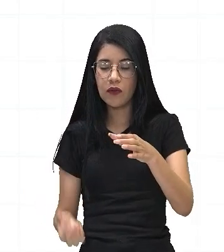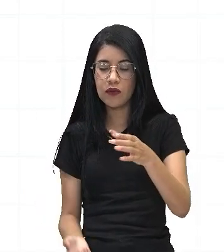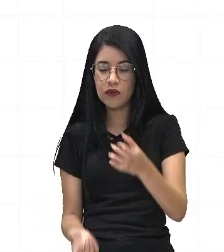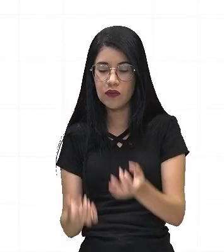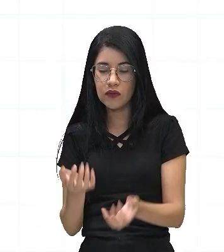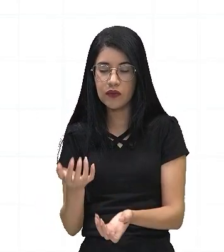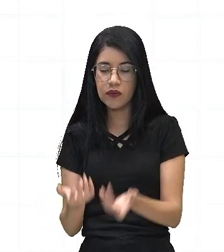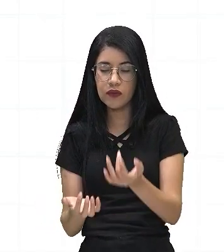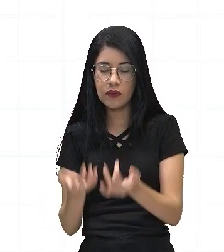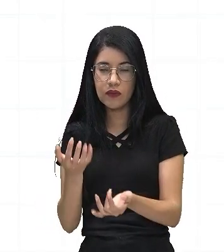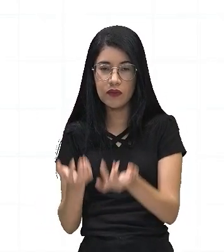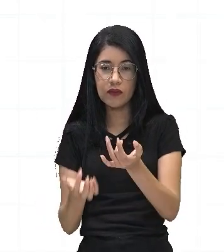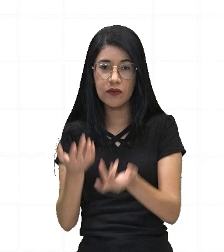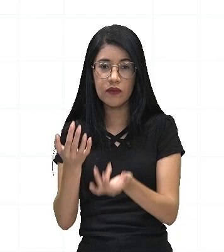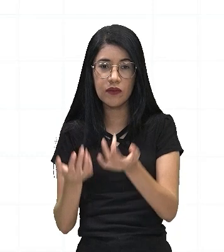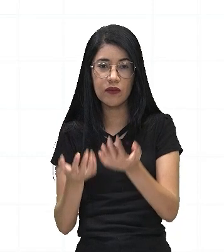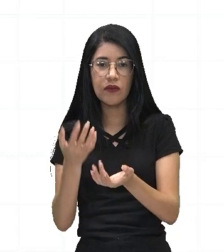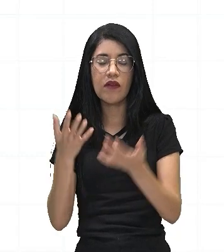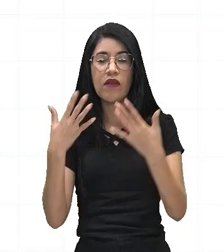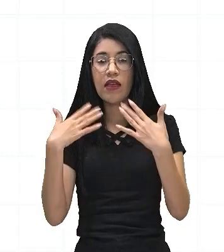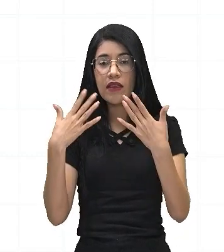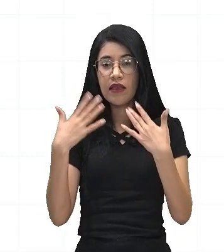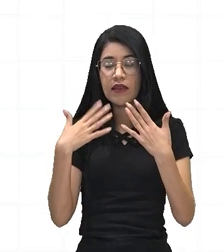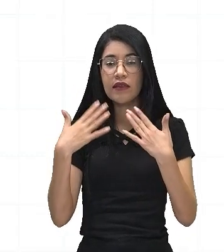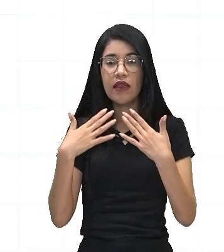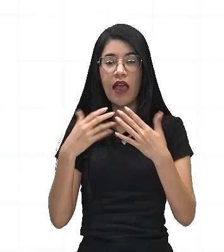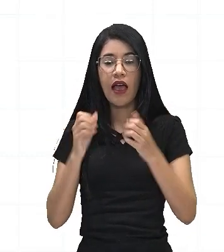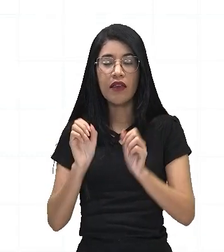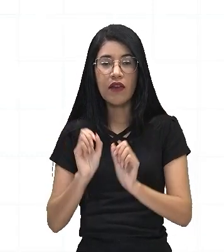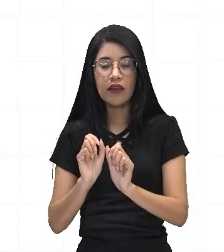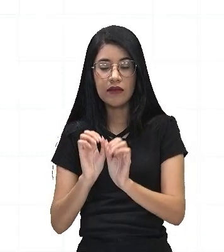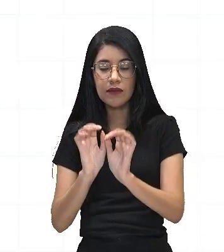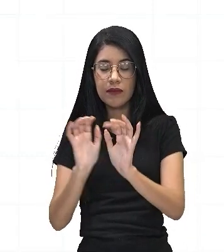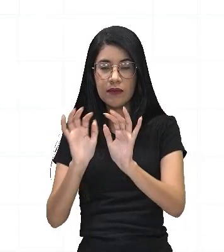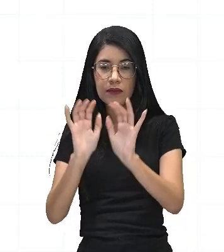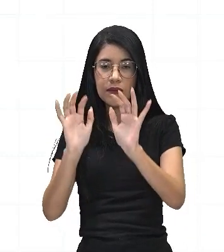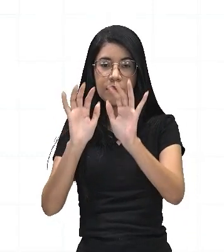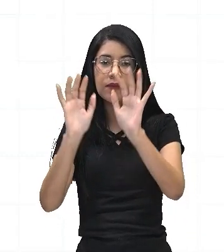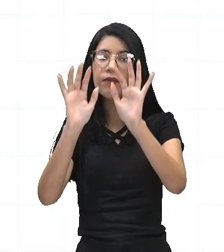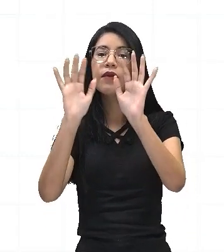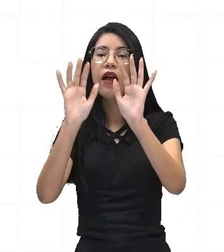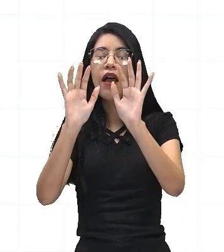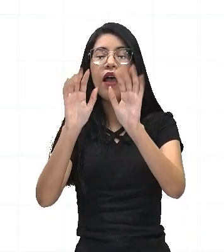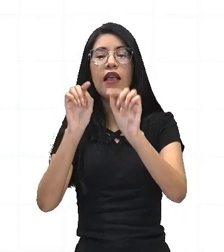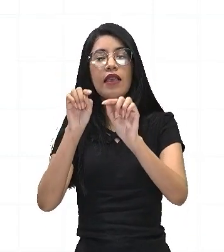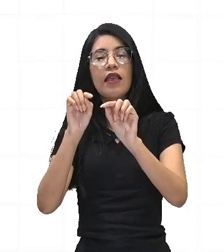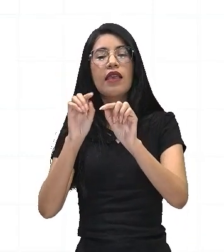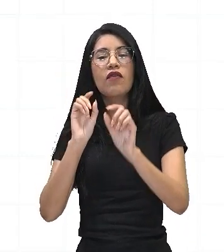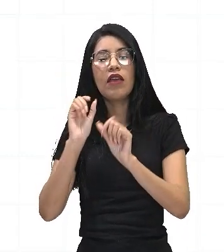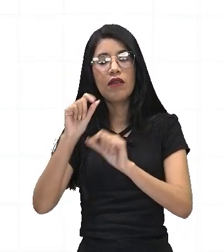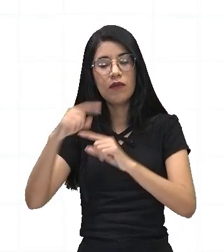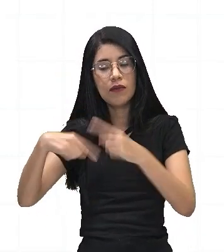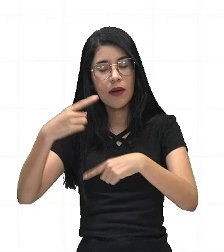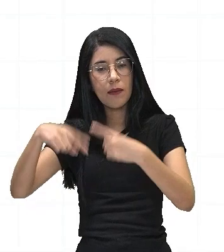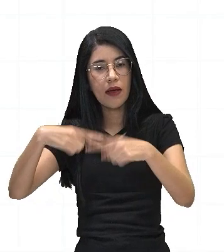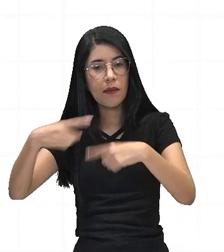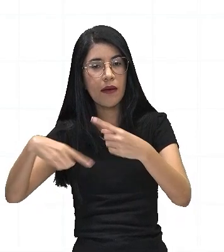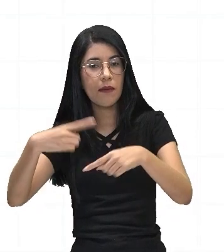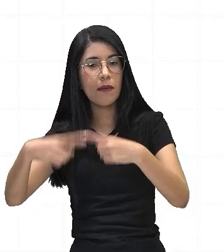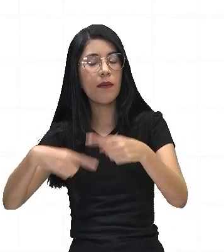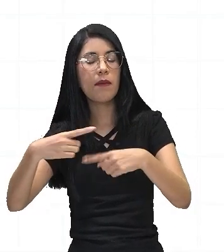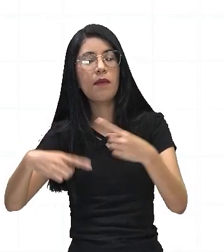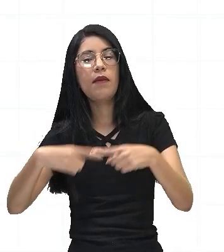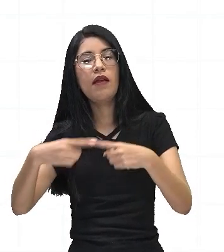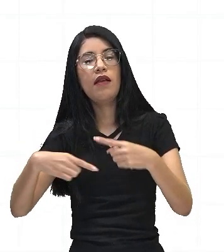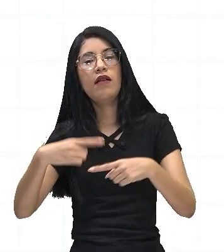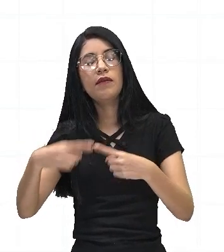partir desse aquecimento, né, o vapor vai ser liberado e essa pressão vai movimentar as turbinas, né? E essas turbinas aí que